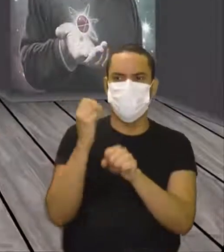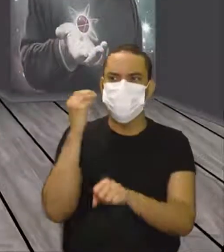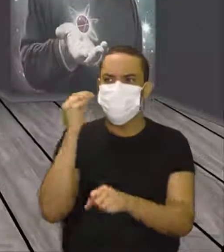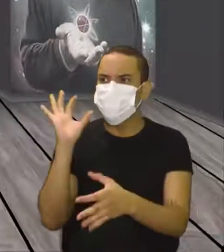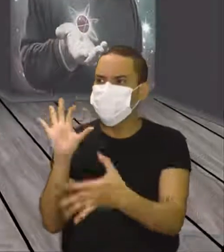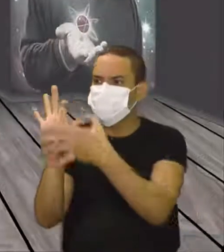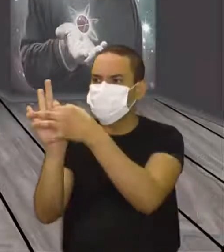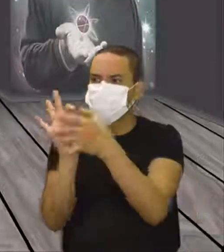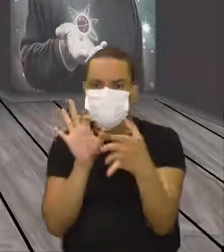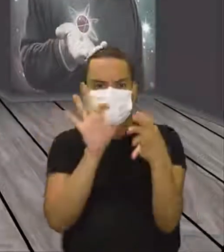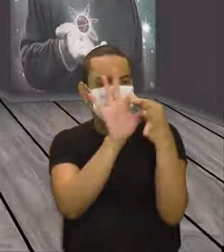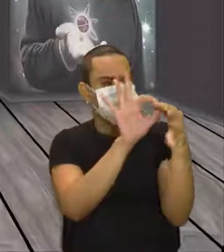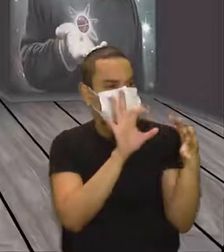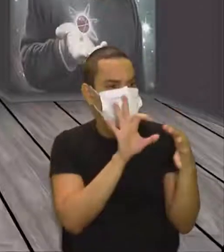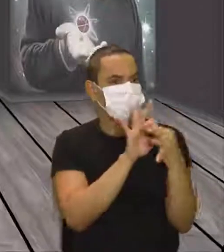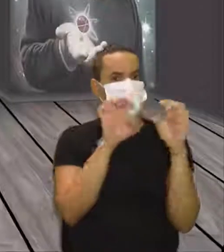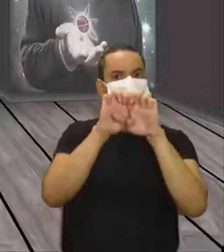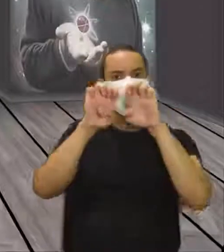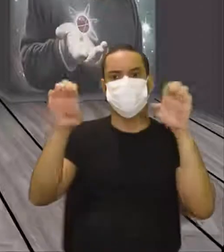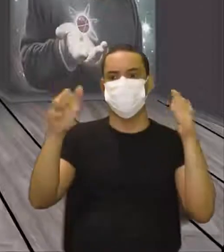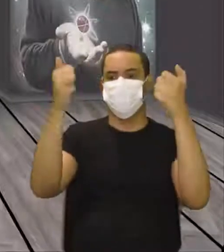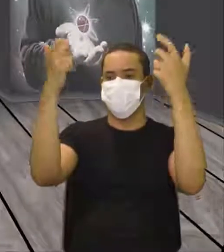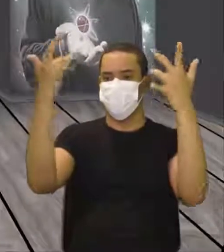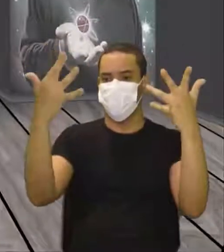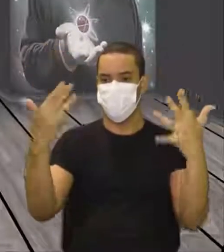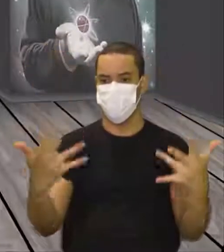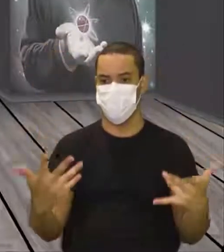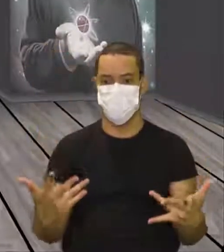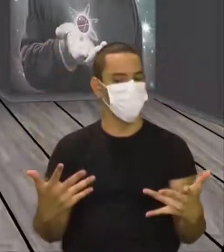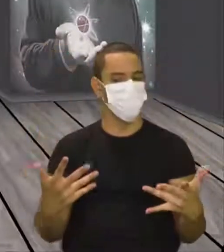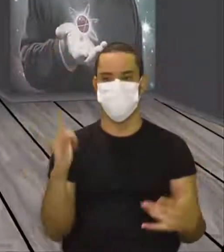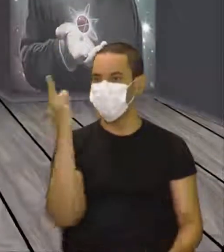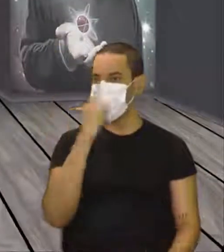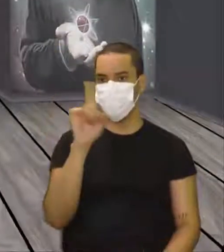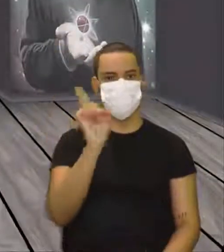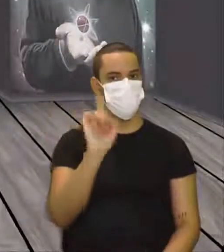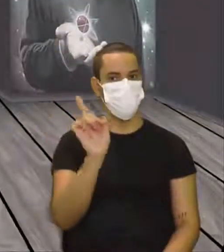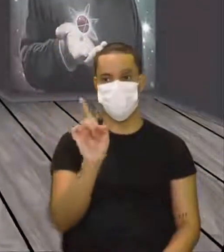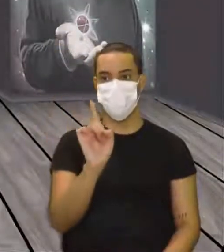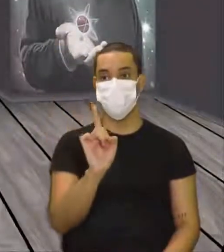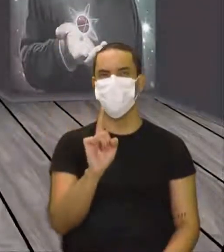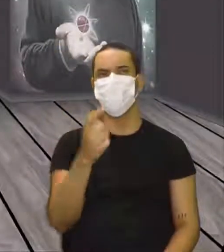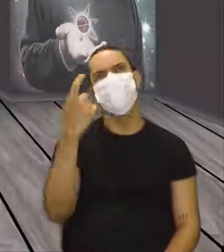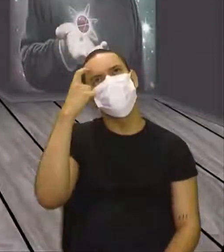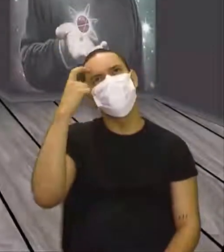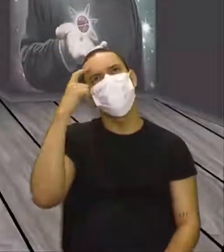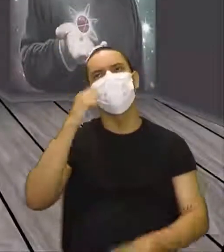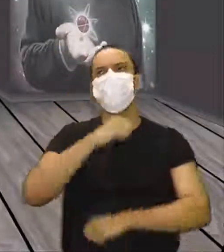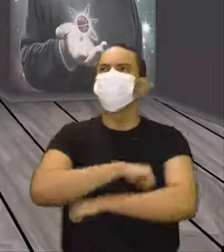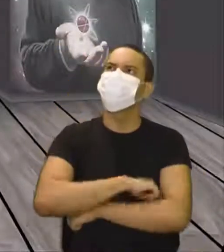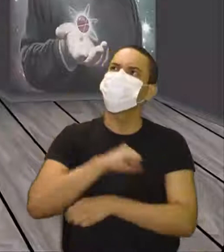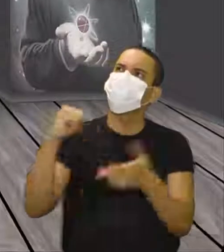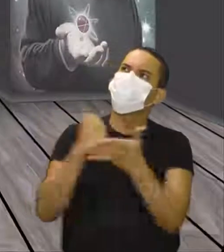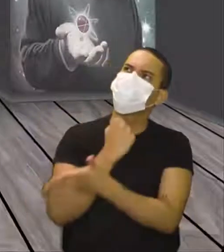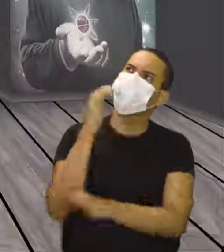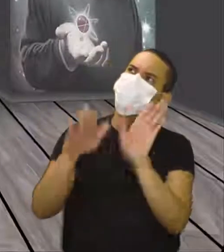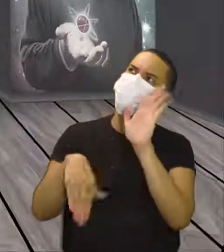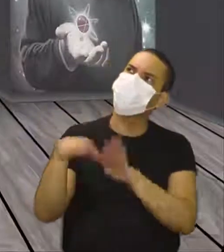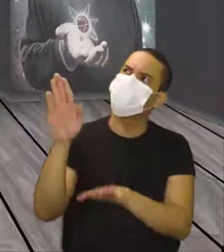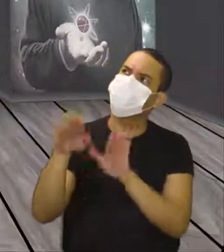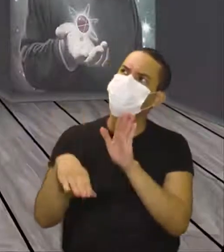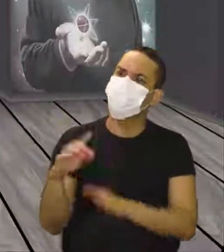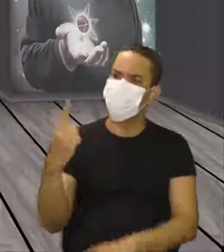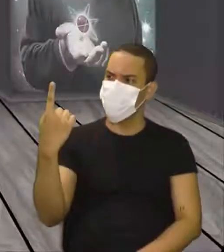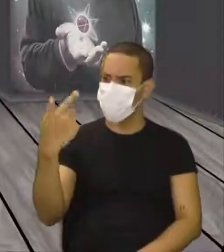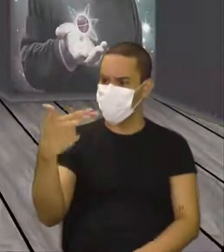iguais ali, para explicar tudo. Ele não conseguiu. Mas você pensa, poxa, às vezes eu não posso considerar uma coisa